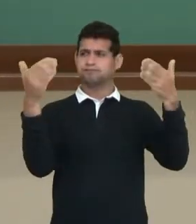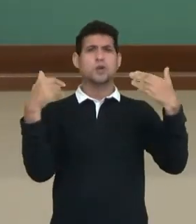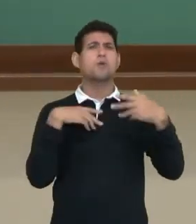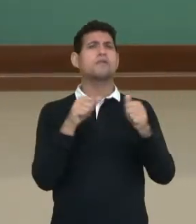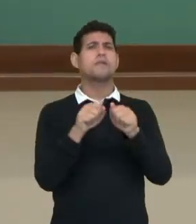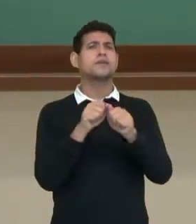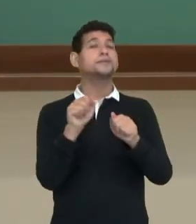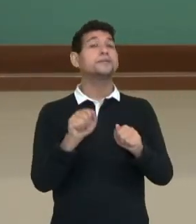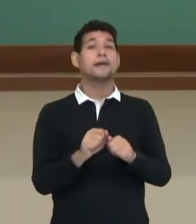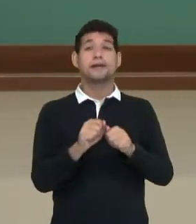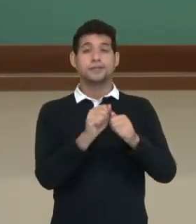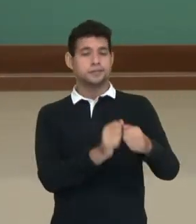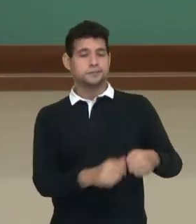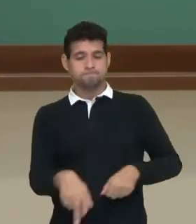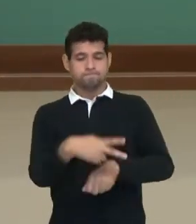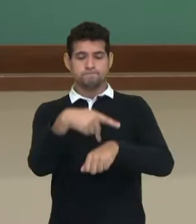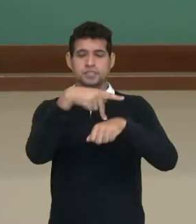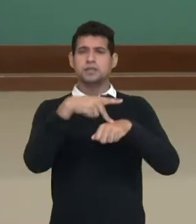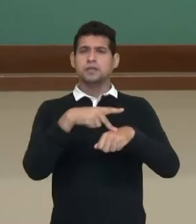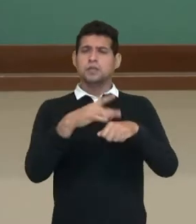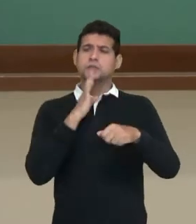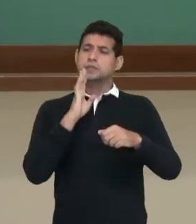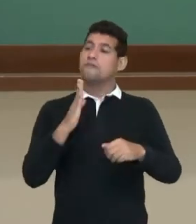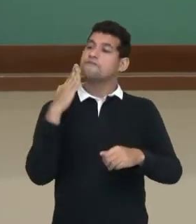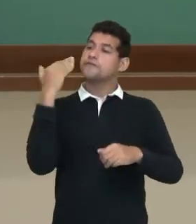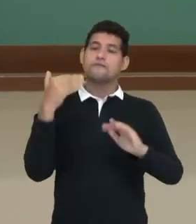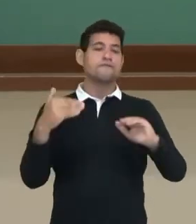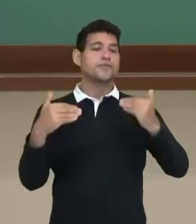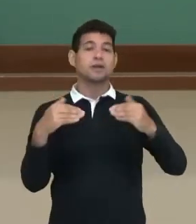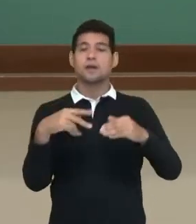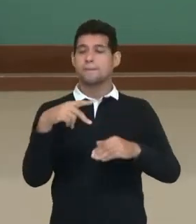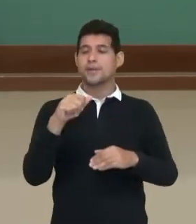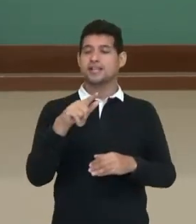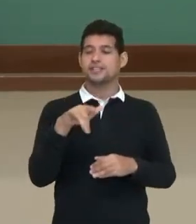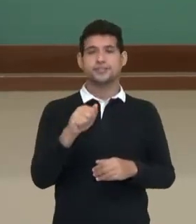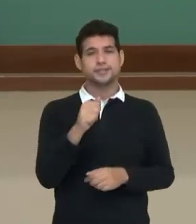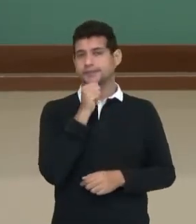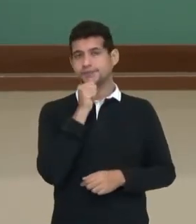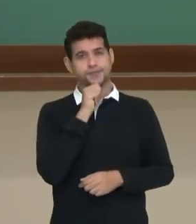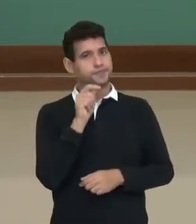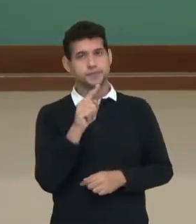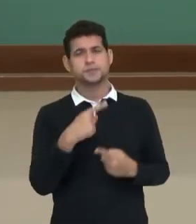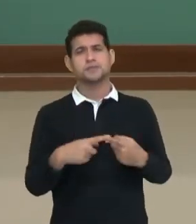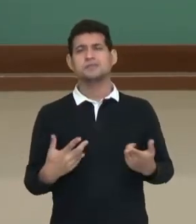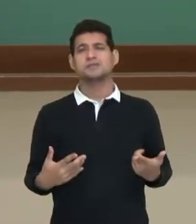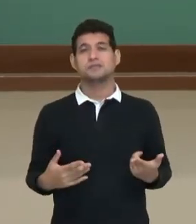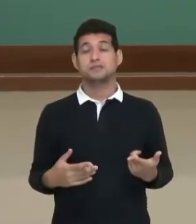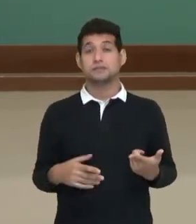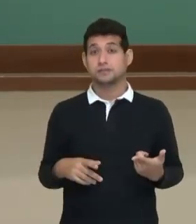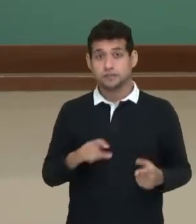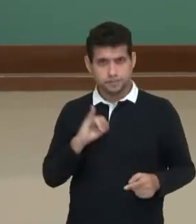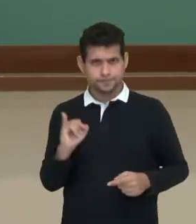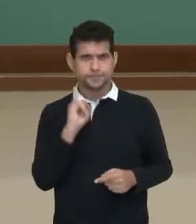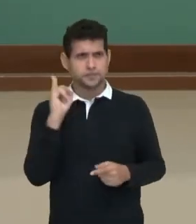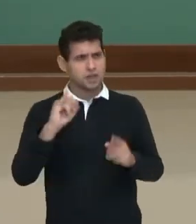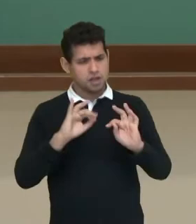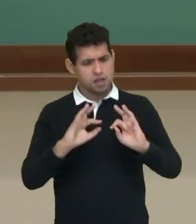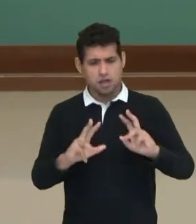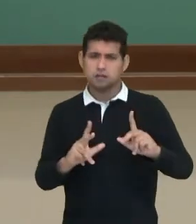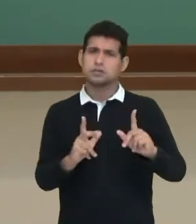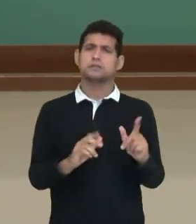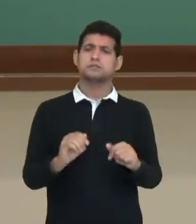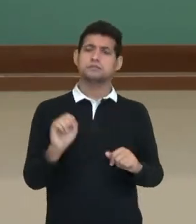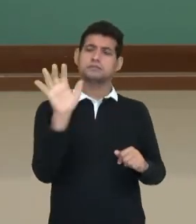fazer como um Estado reconhecido internacionalmente e a Palestina não? Vamos lembrar que grande parte